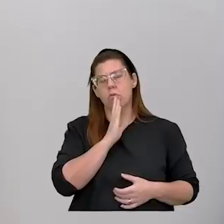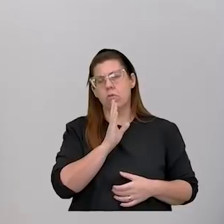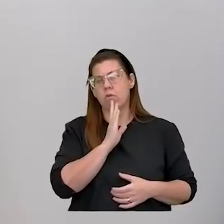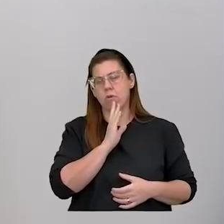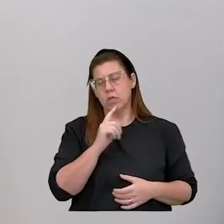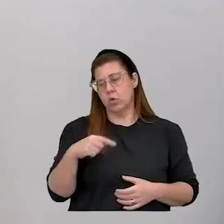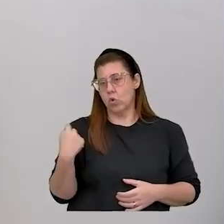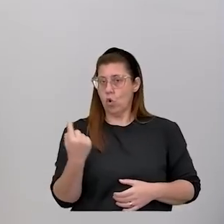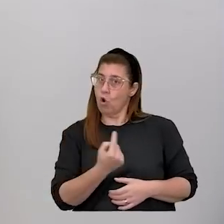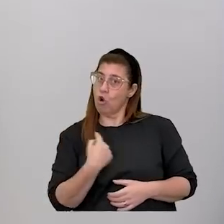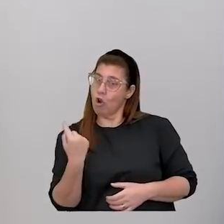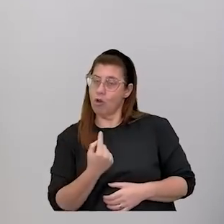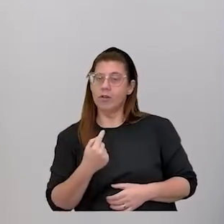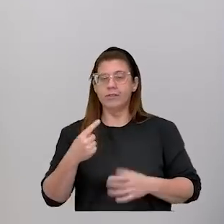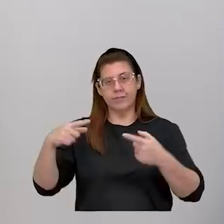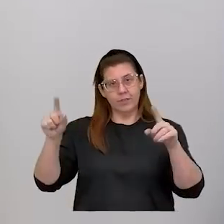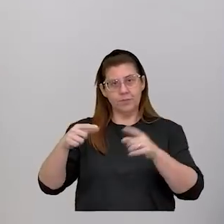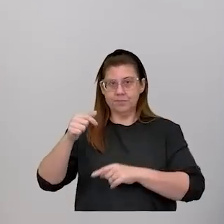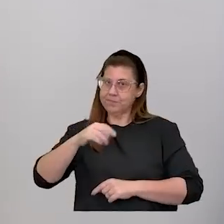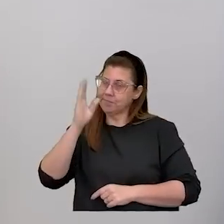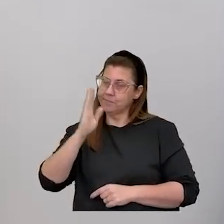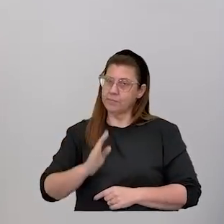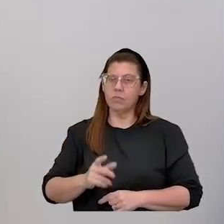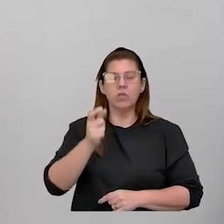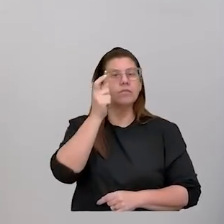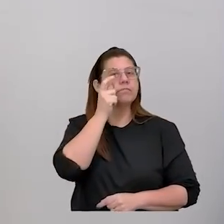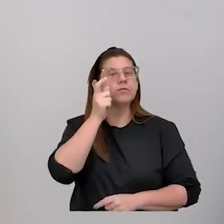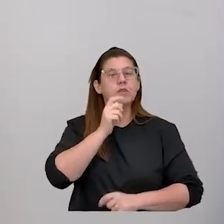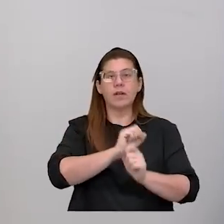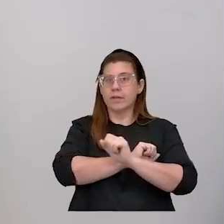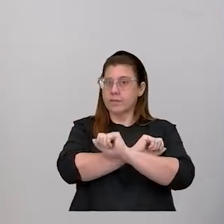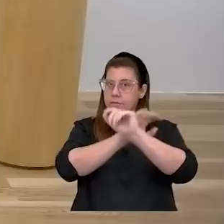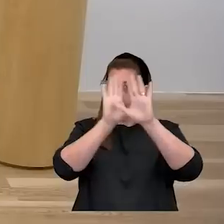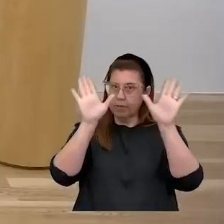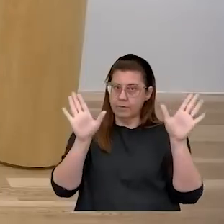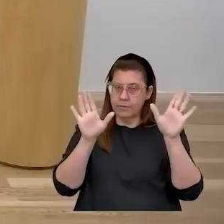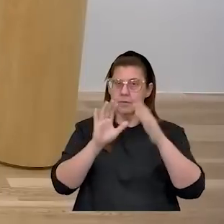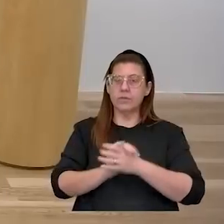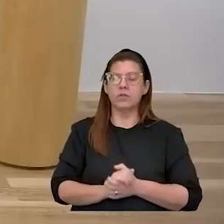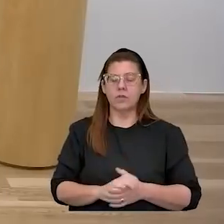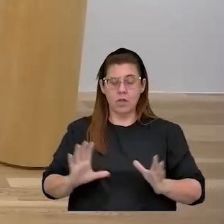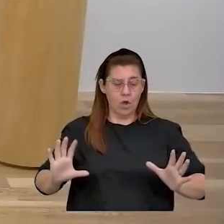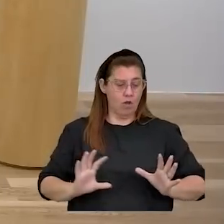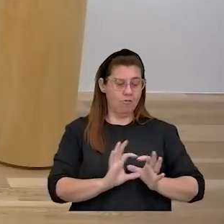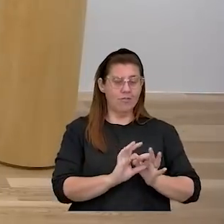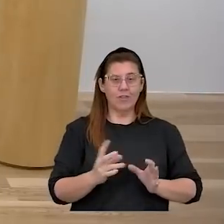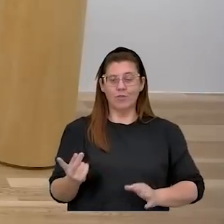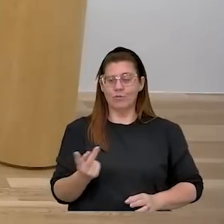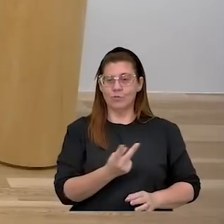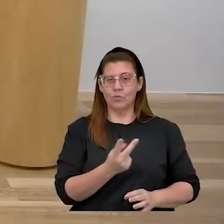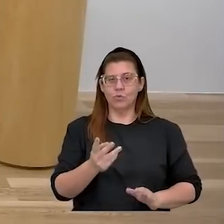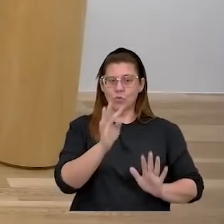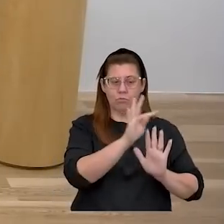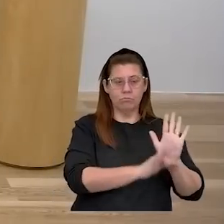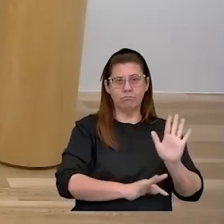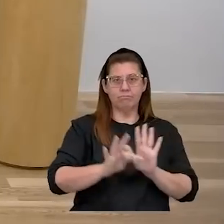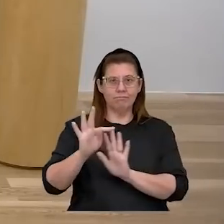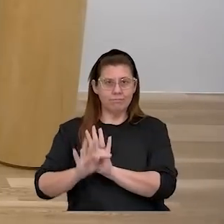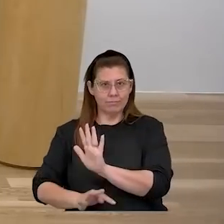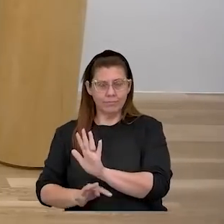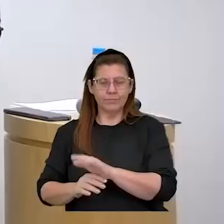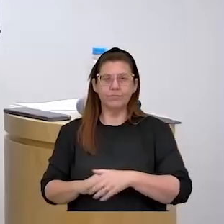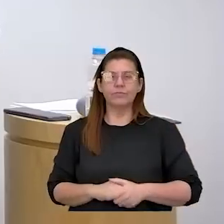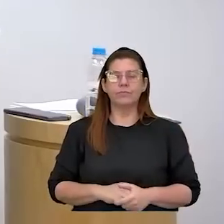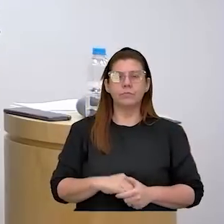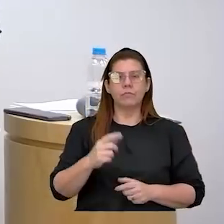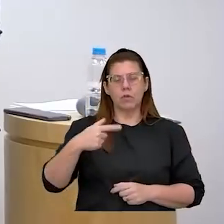nosso hino. Né? Então, a gente pode observar aí muito clara essa intertextualidade entre ambos os textos.